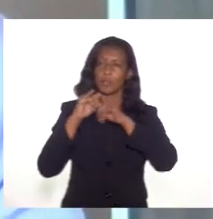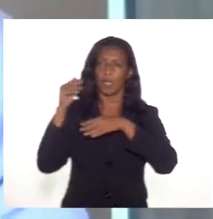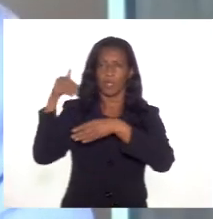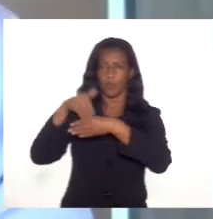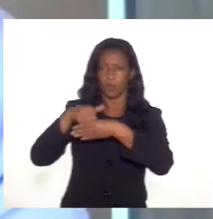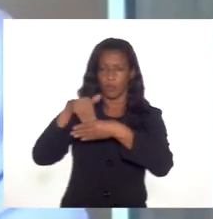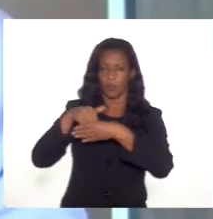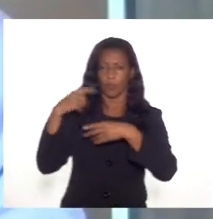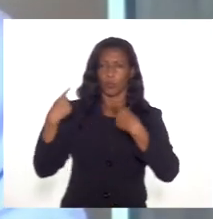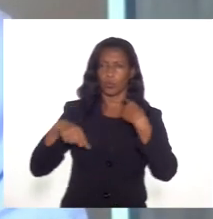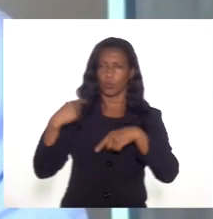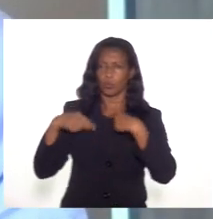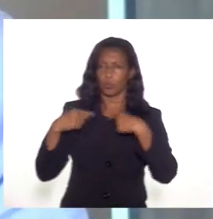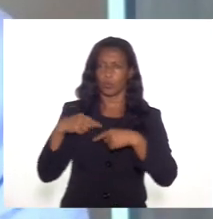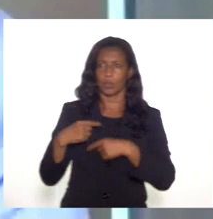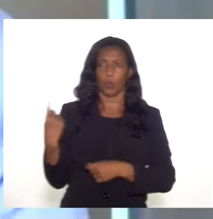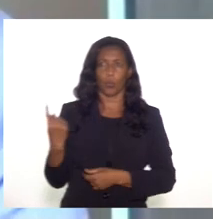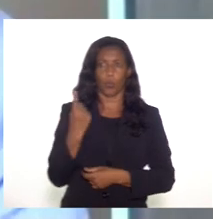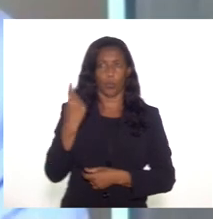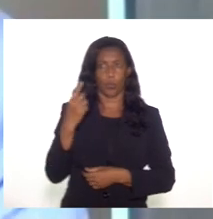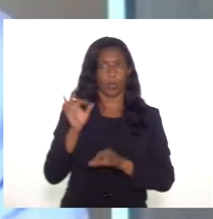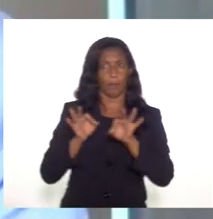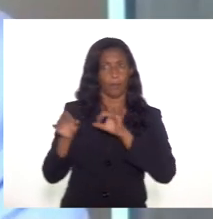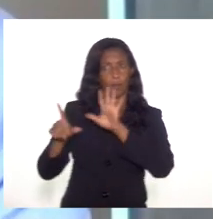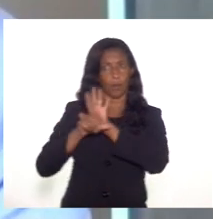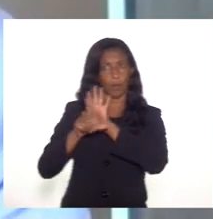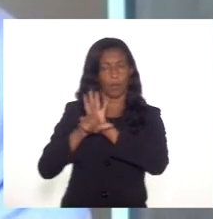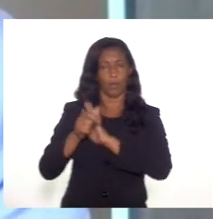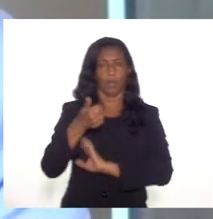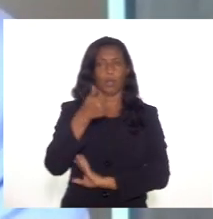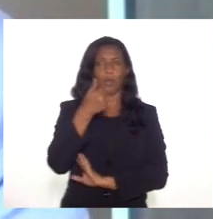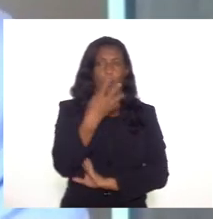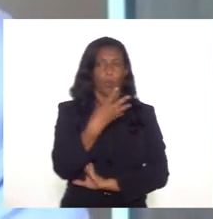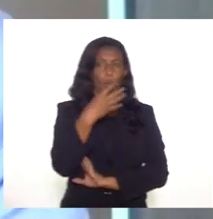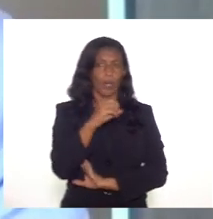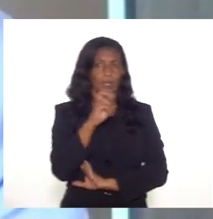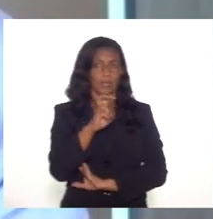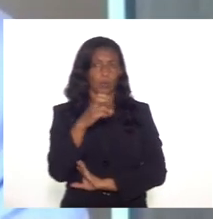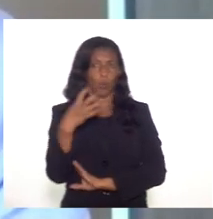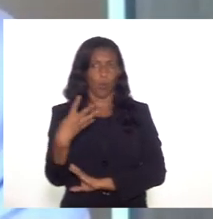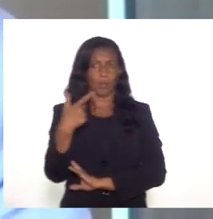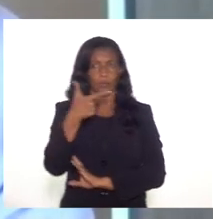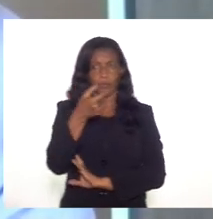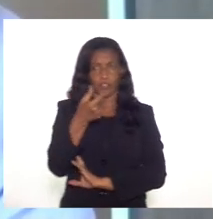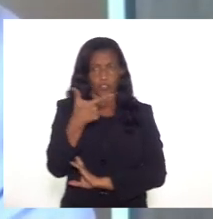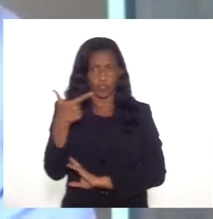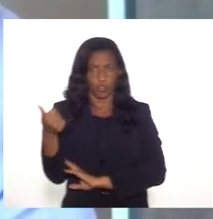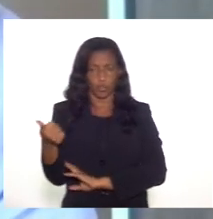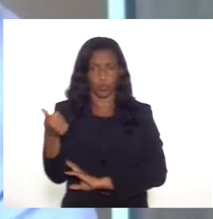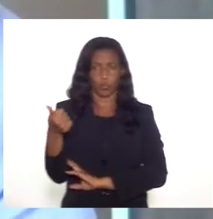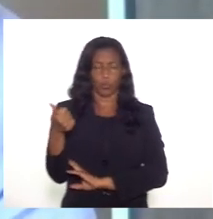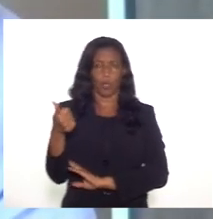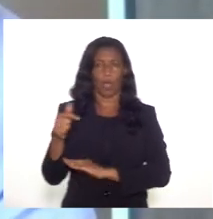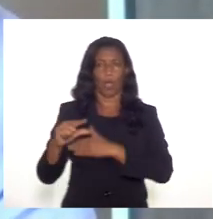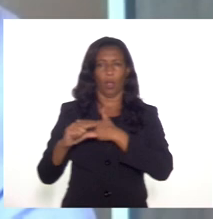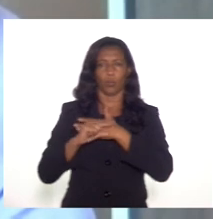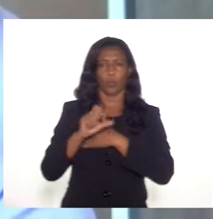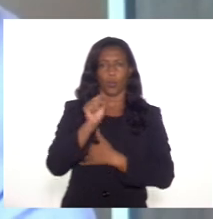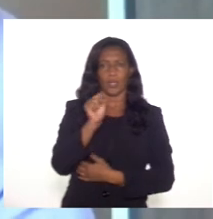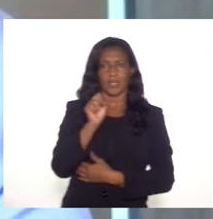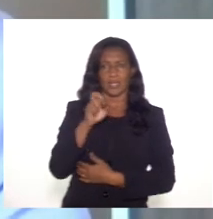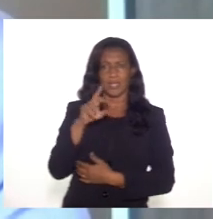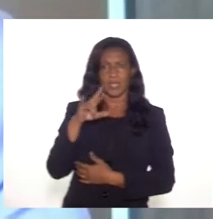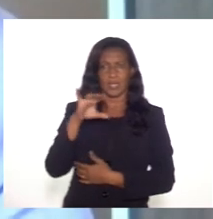votação em discussão única. Projeto de lei número 454-2021, de autoria do deputado Sérgio